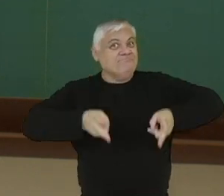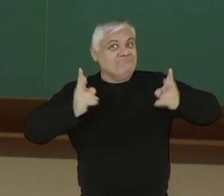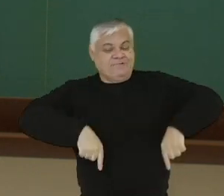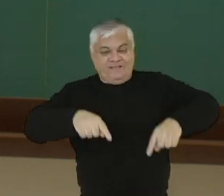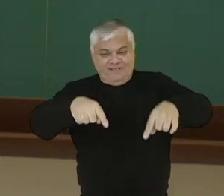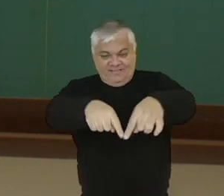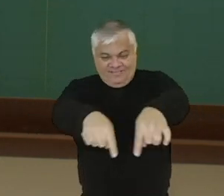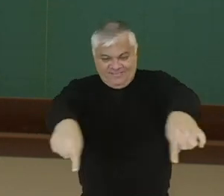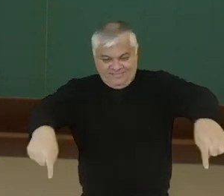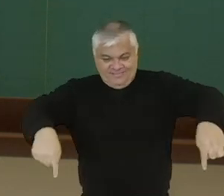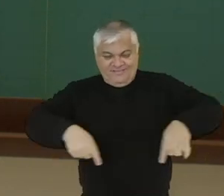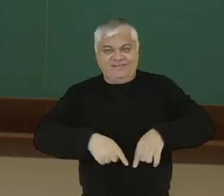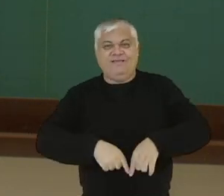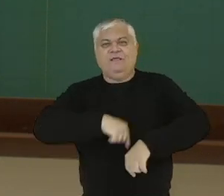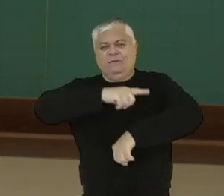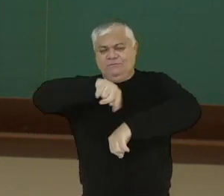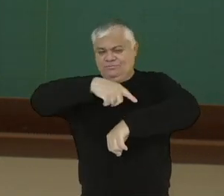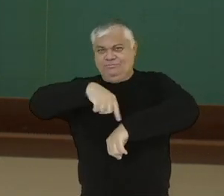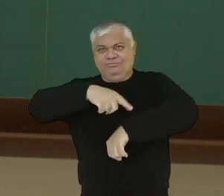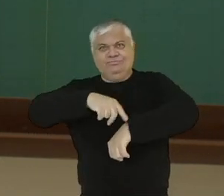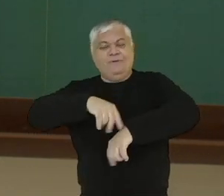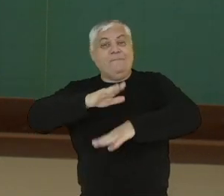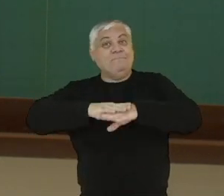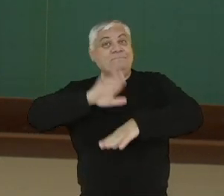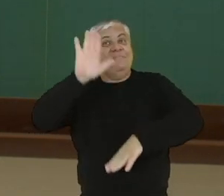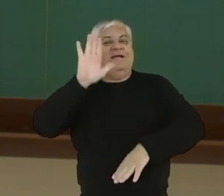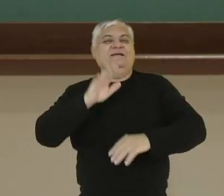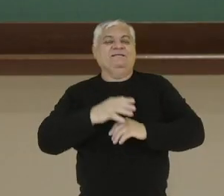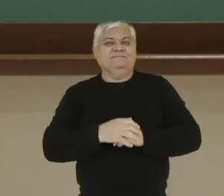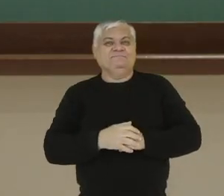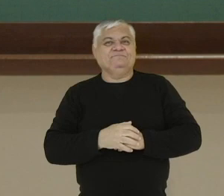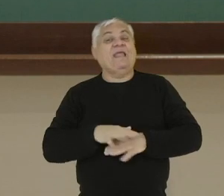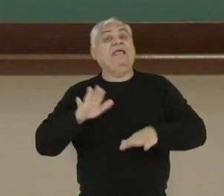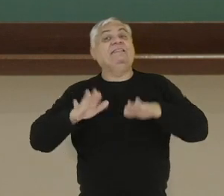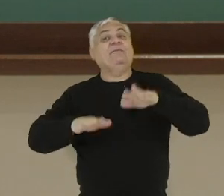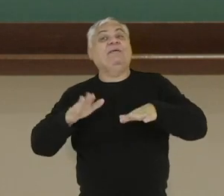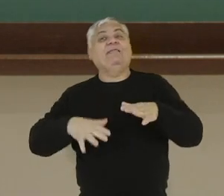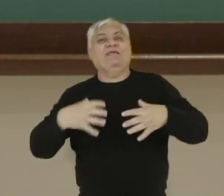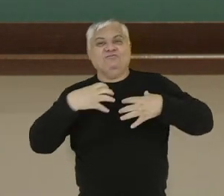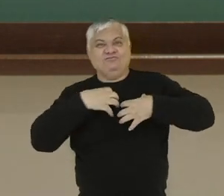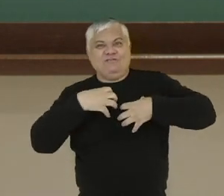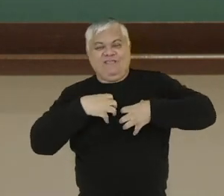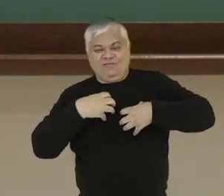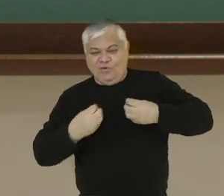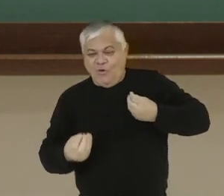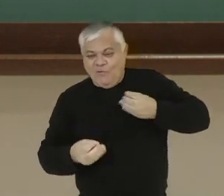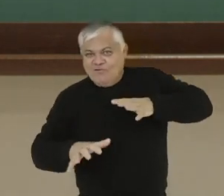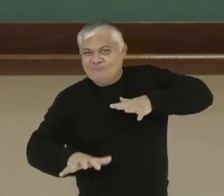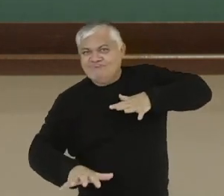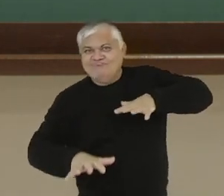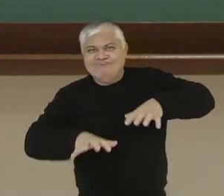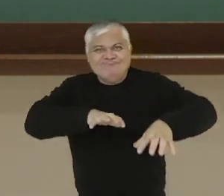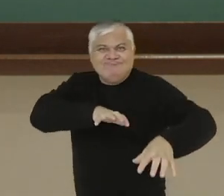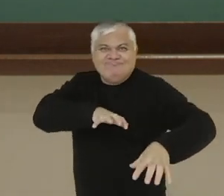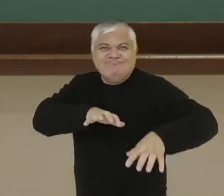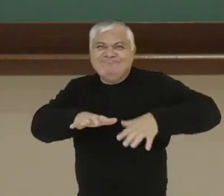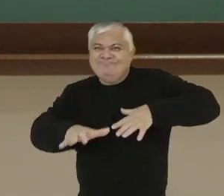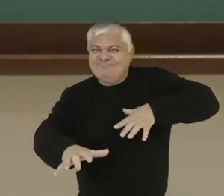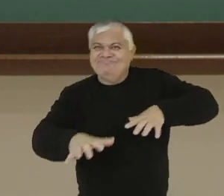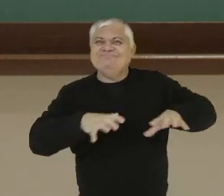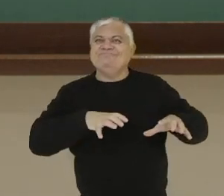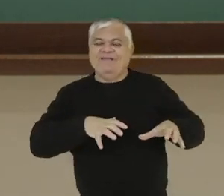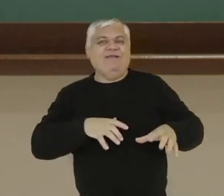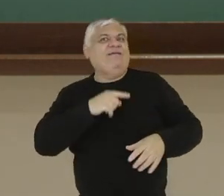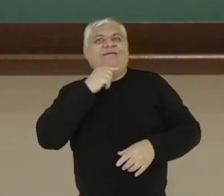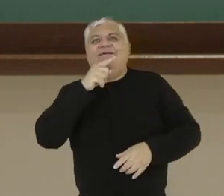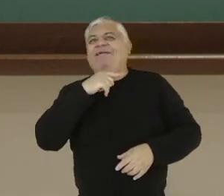o máximo de tempo possível. É claro que, dependendo da posição, da forma como ficam as suas mãos e os seus pés, você